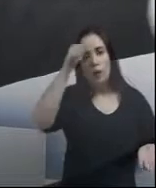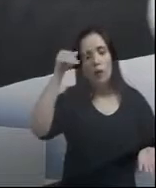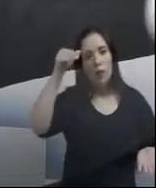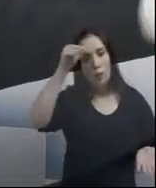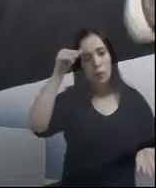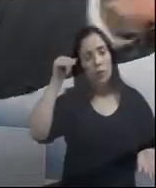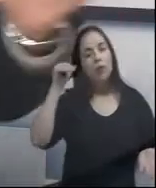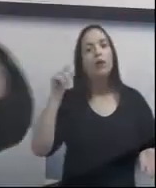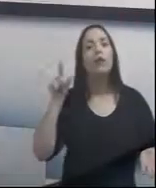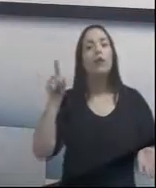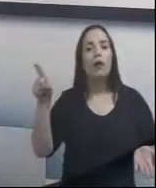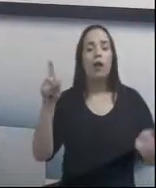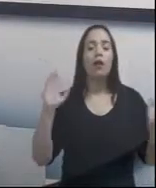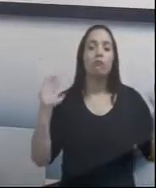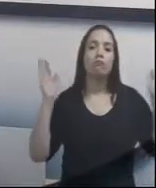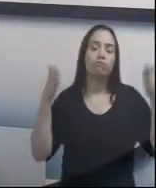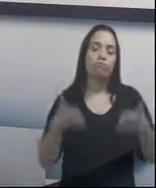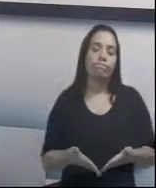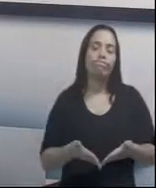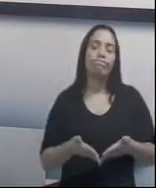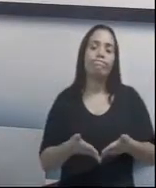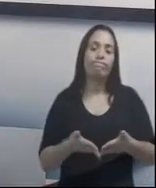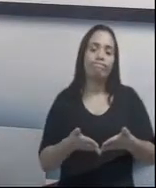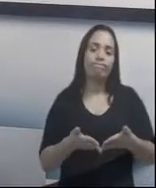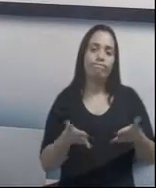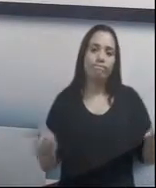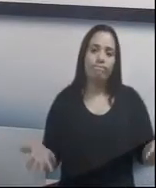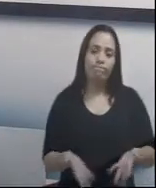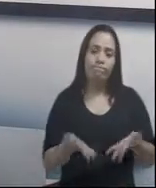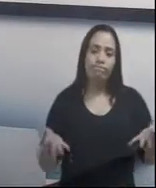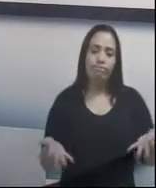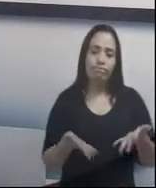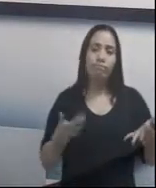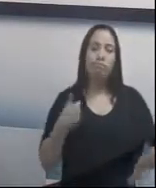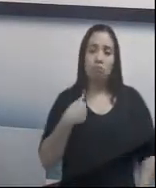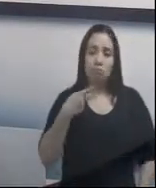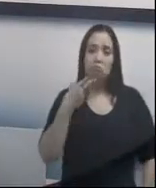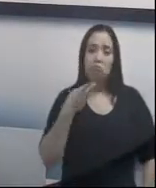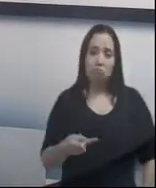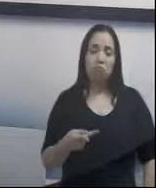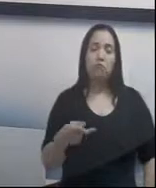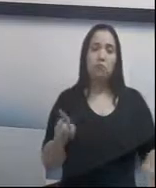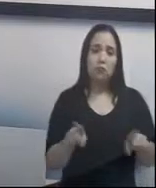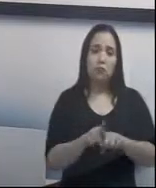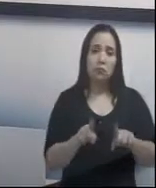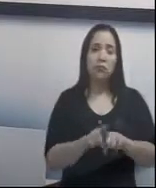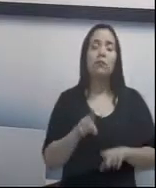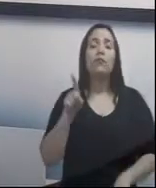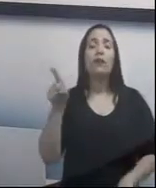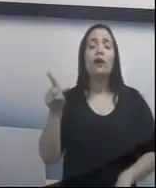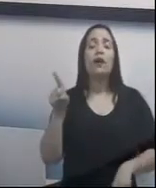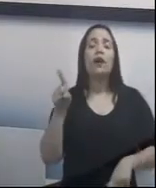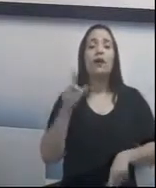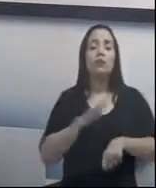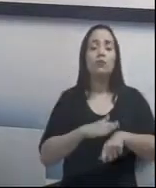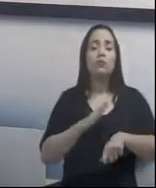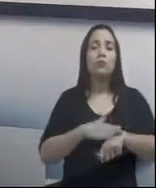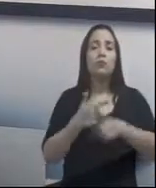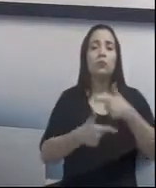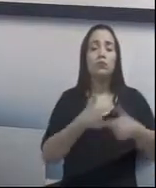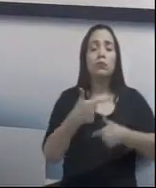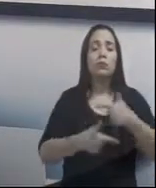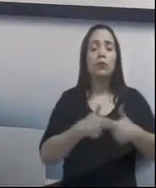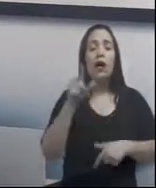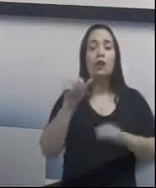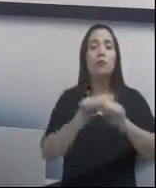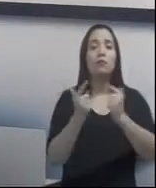disse, focou e fez tudo que era para ser feito. E eu vou falar, inclusive, que ele fez o que a Assembleia pediu para ele